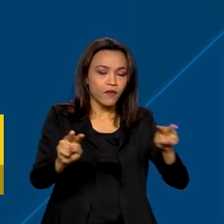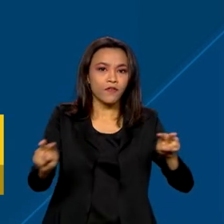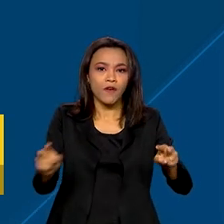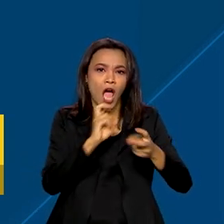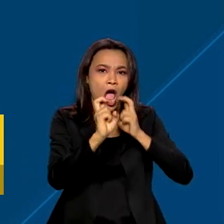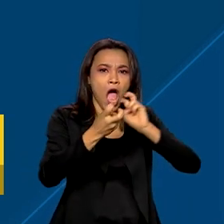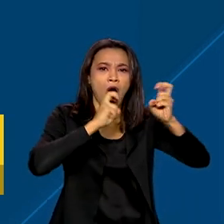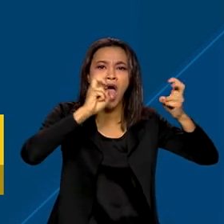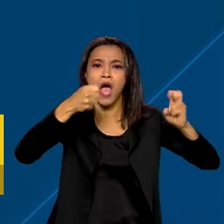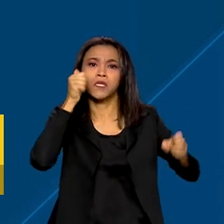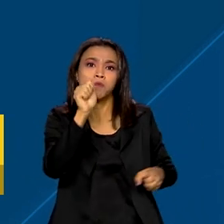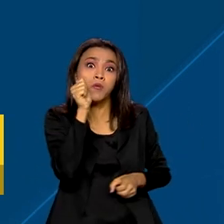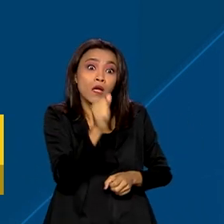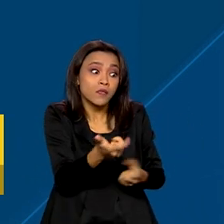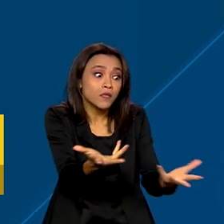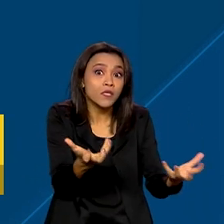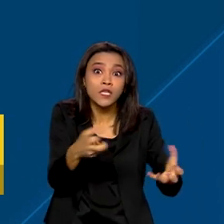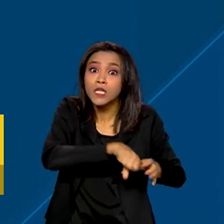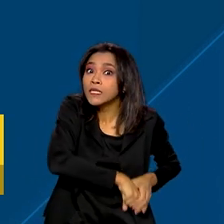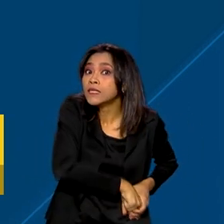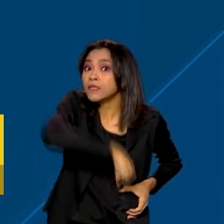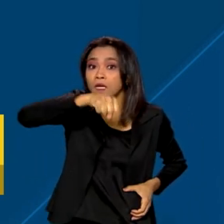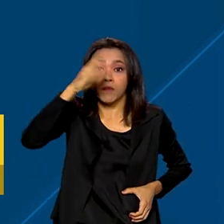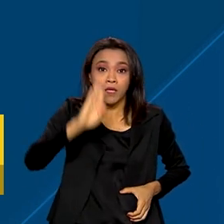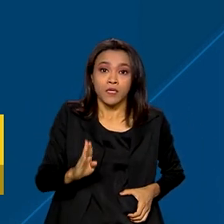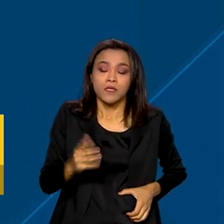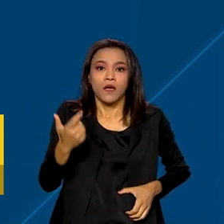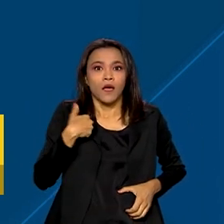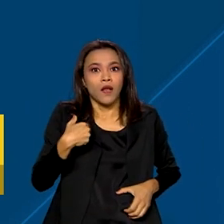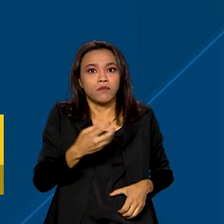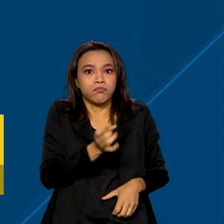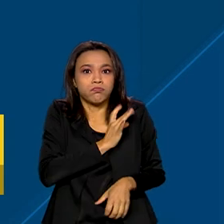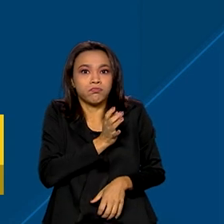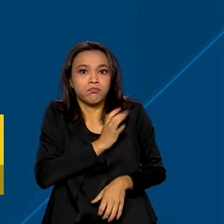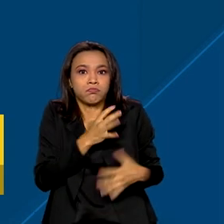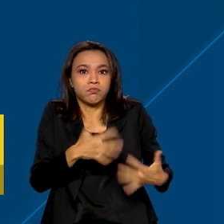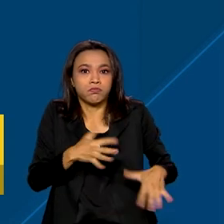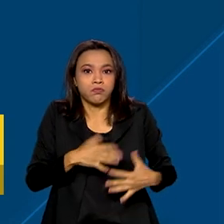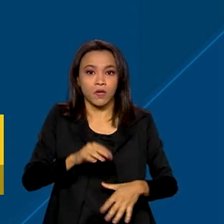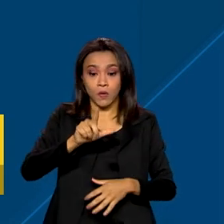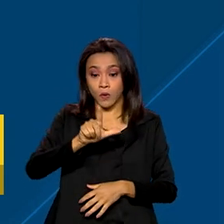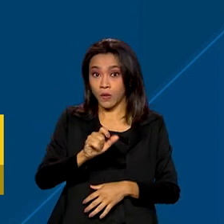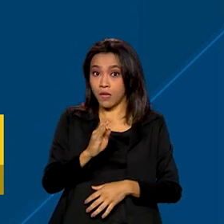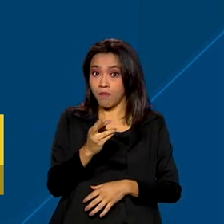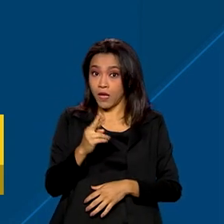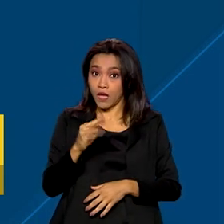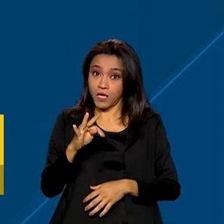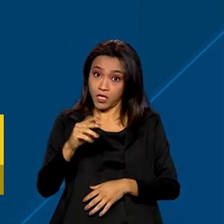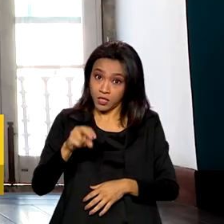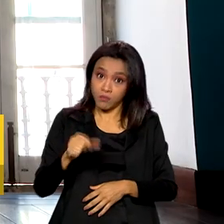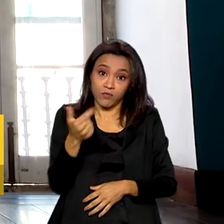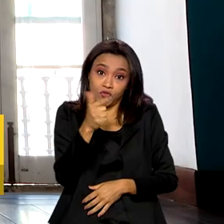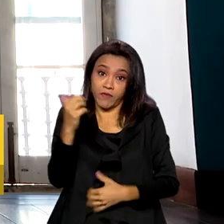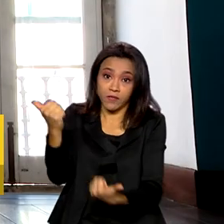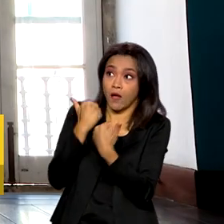reivindicavam a independência. Ela temia que o liberalismo de Dom Pedro o deixasse sem apoio em Portugal. Nós temos ainda